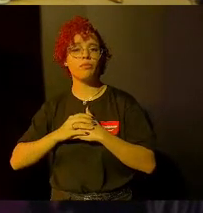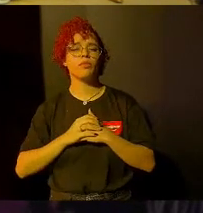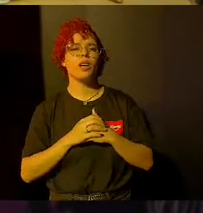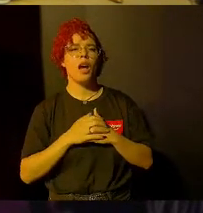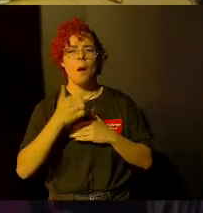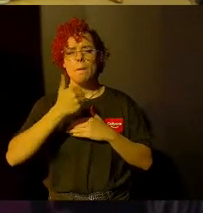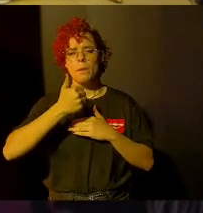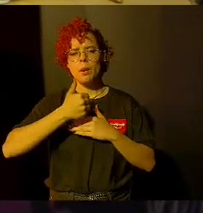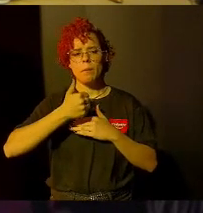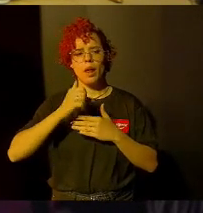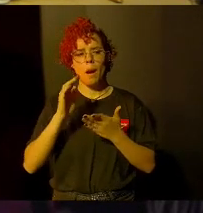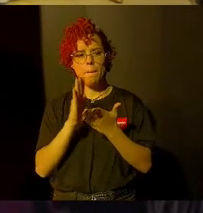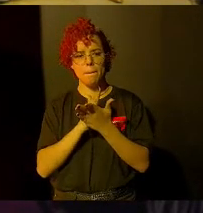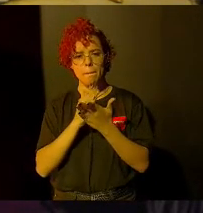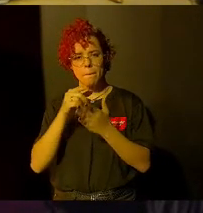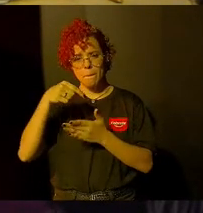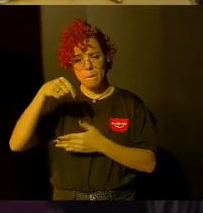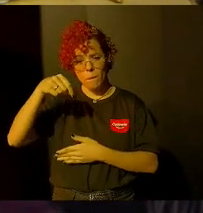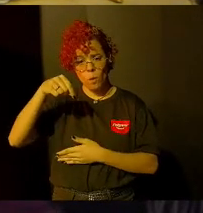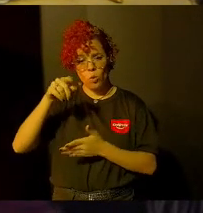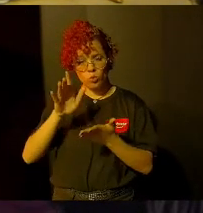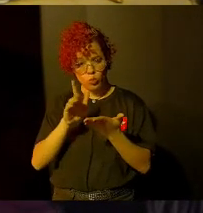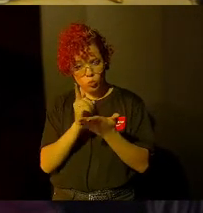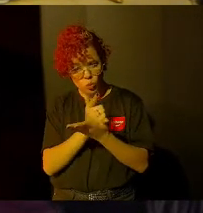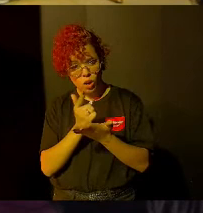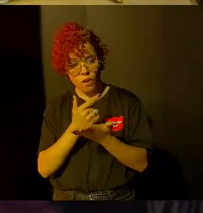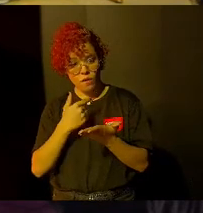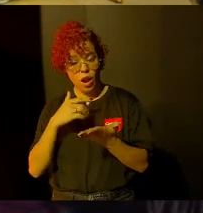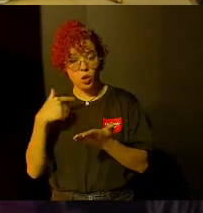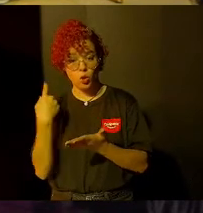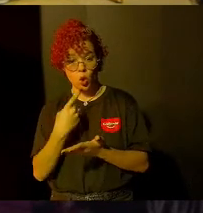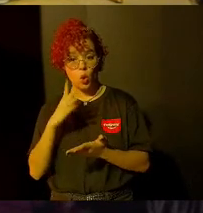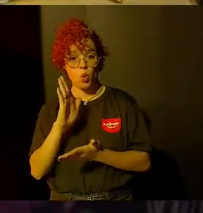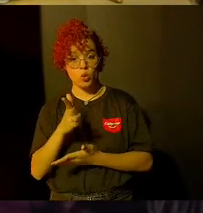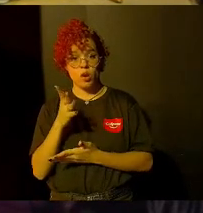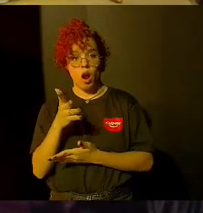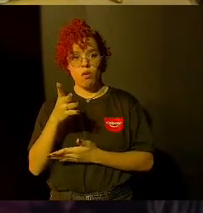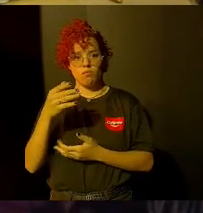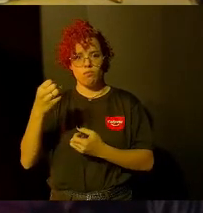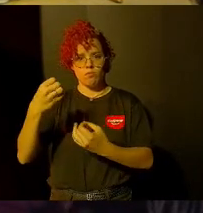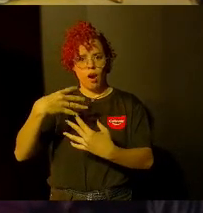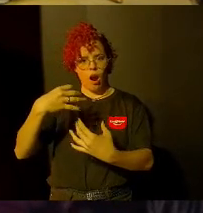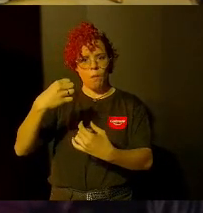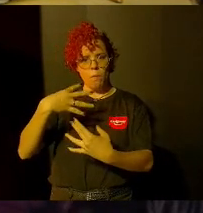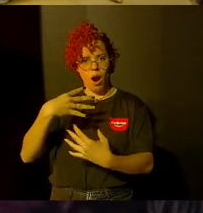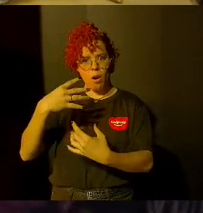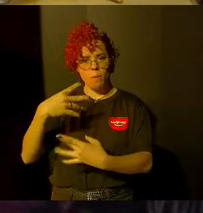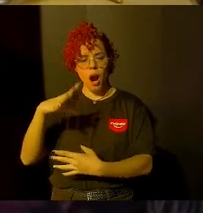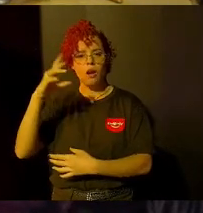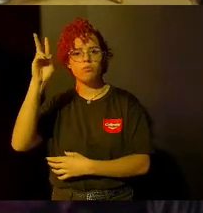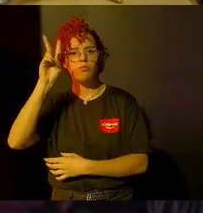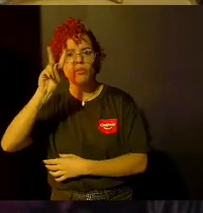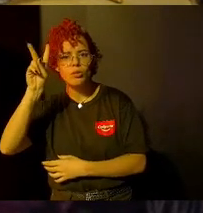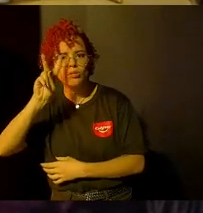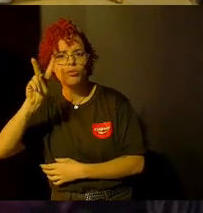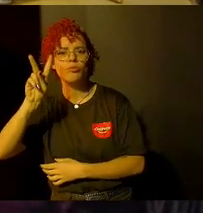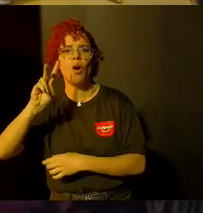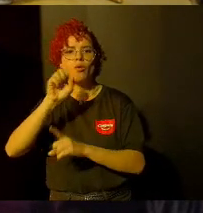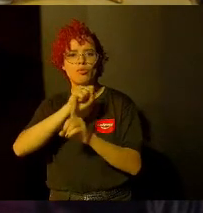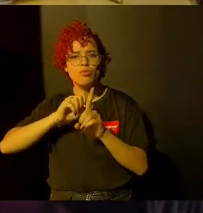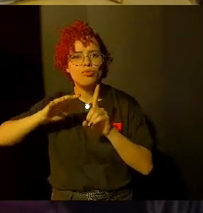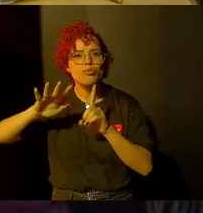a primeira página do livro já leva assim a gente já leva uma aula de Brasil uma aula de história uma aula de